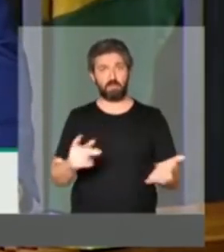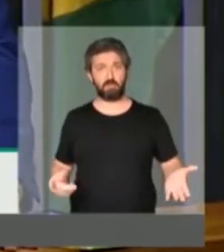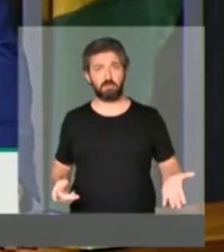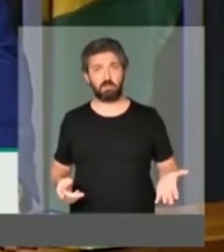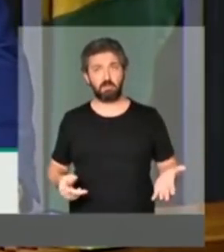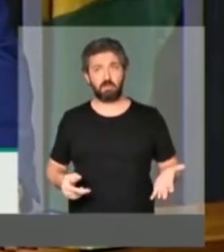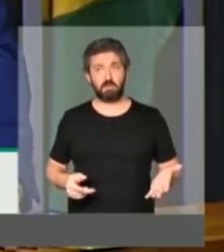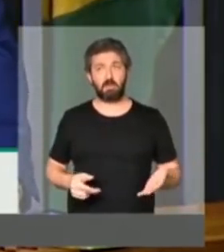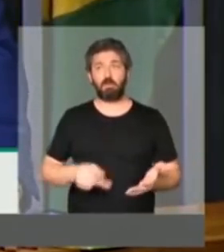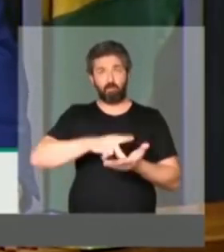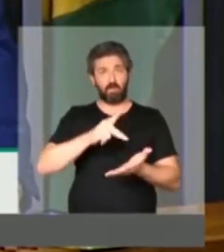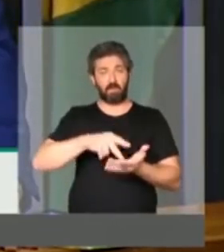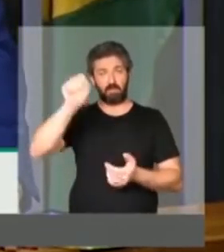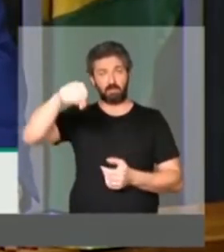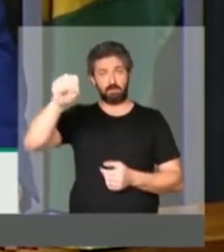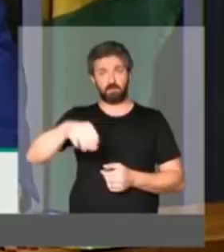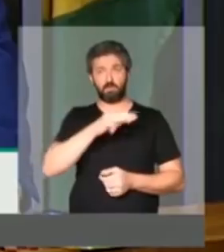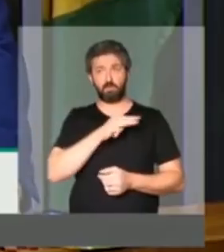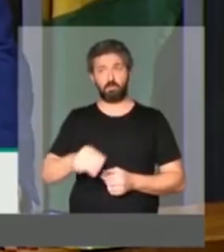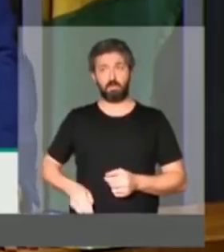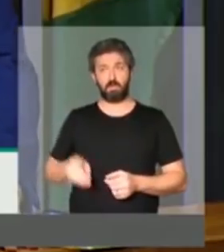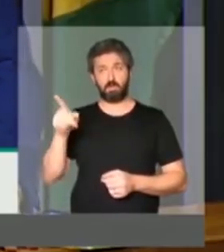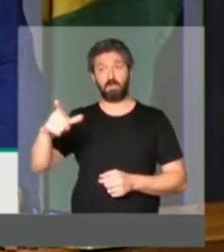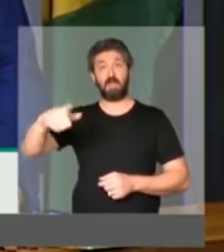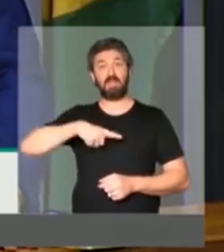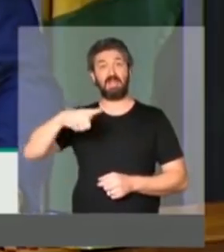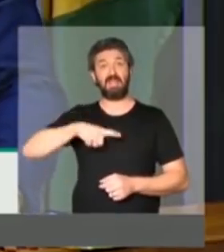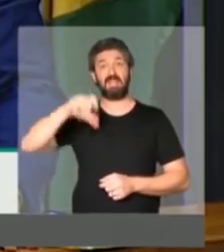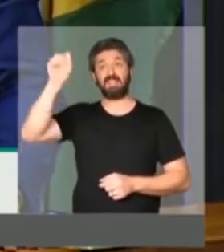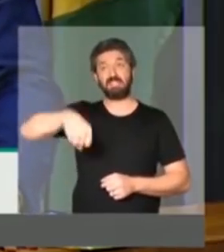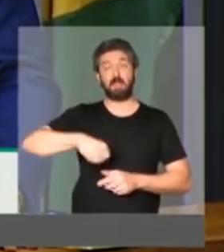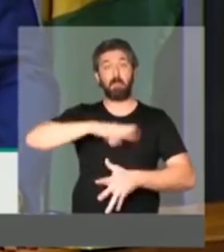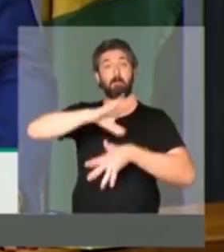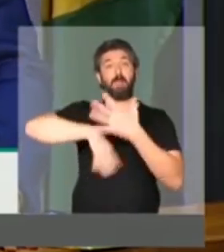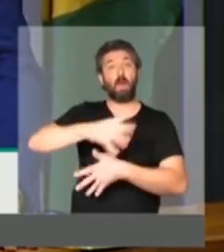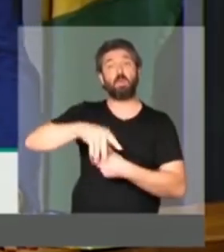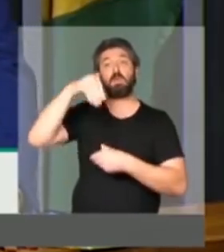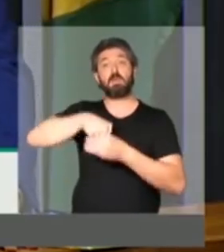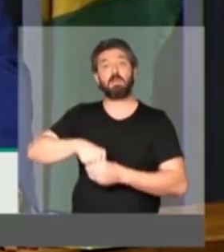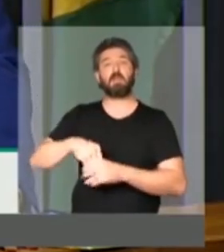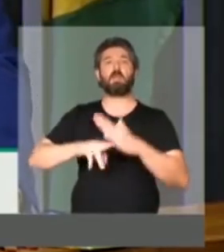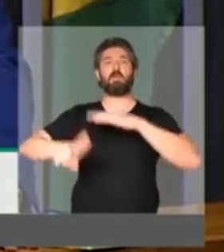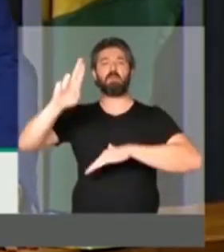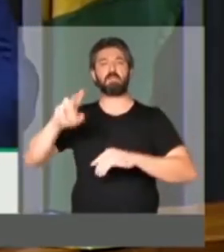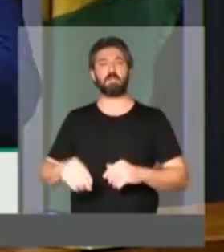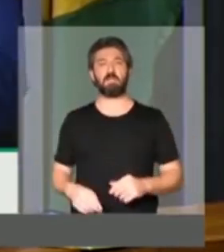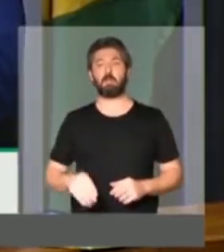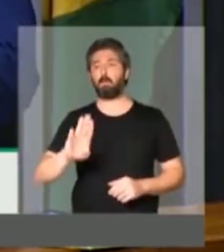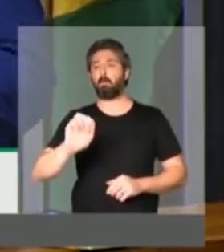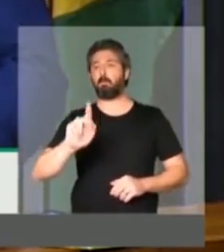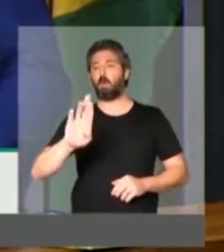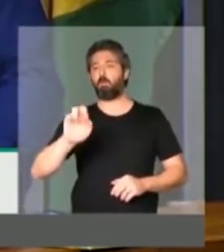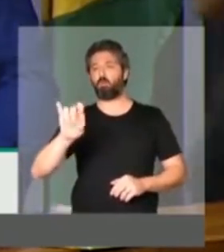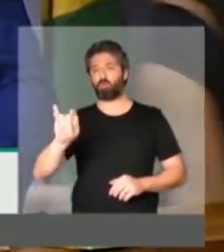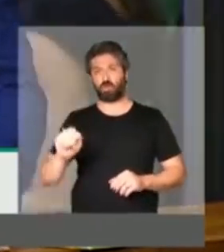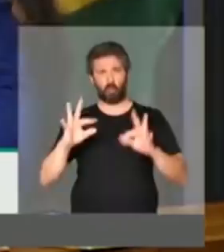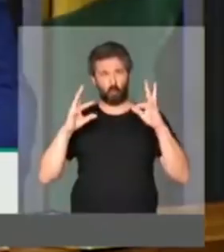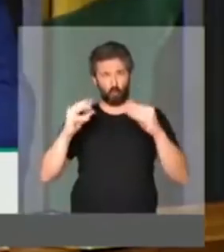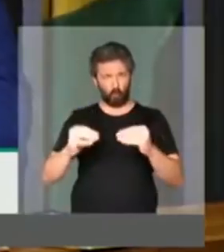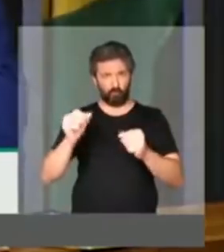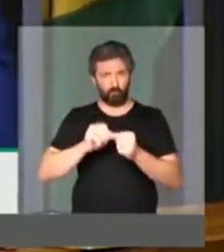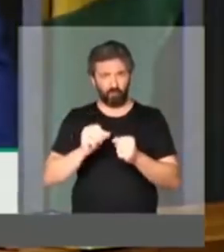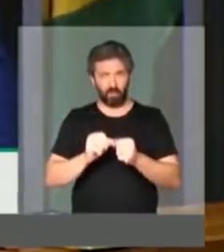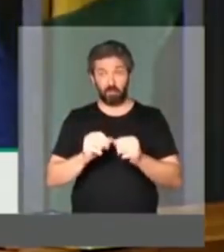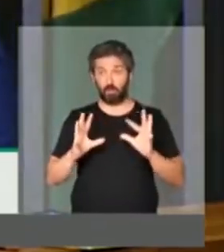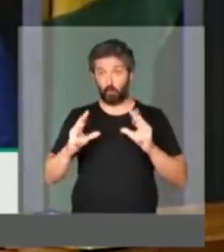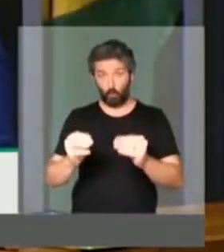uma verdade foi dita pelo ministro. Existem sim balbúrdias nas universidades. Não são todos que cometem